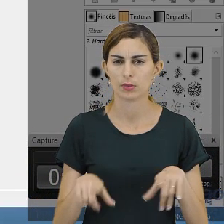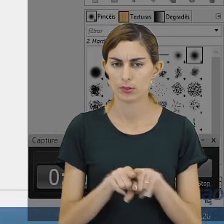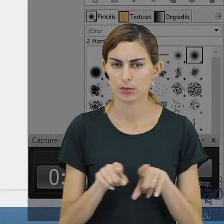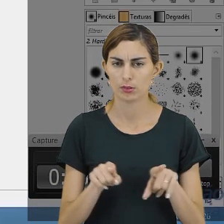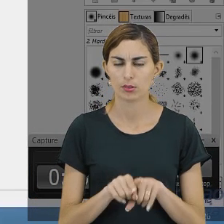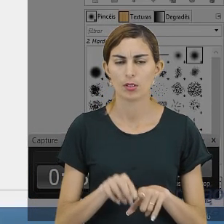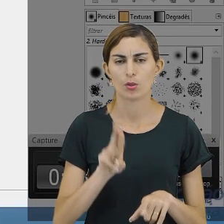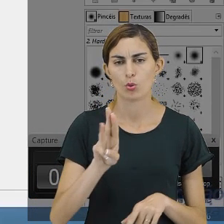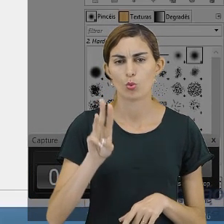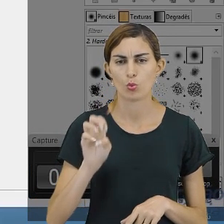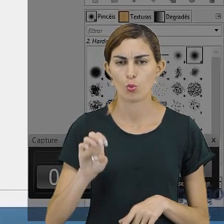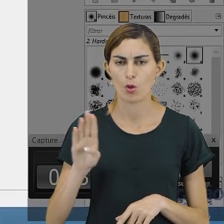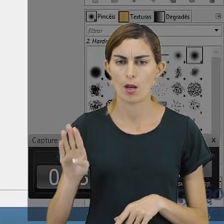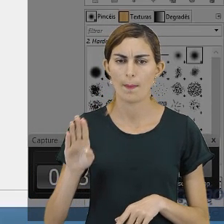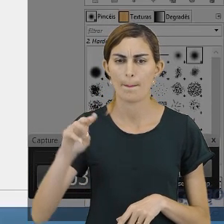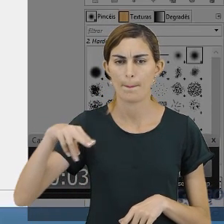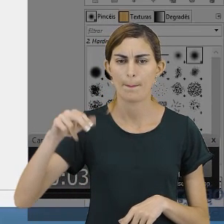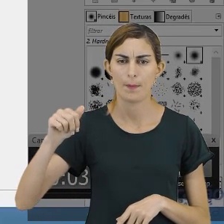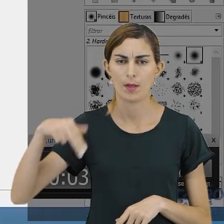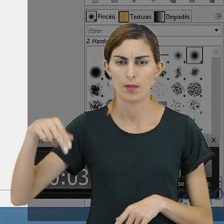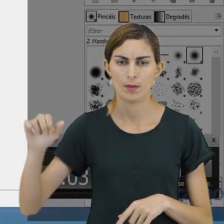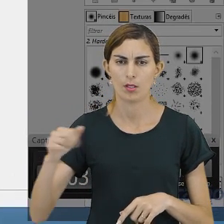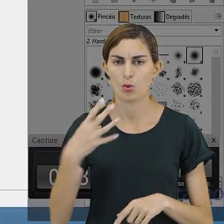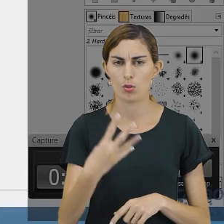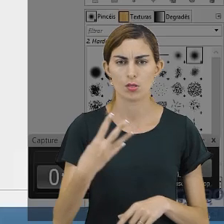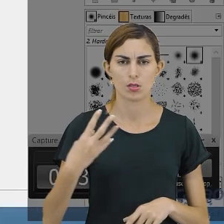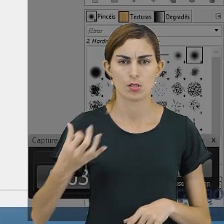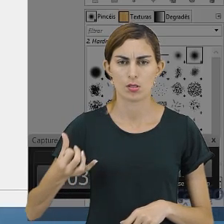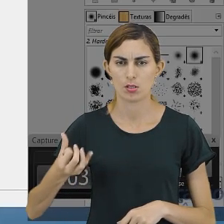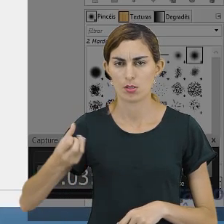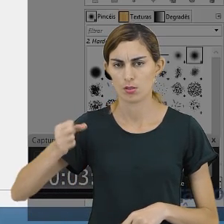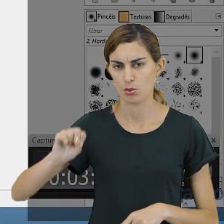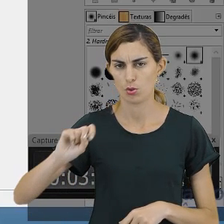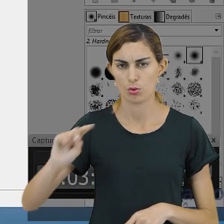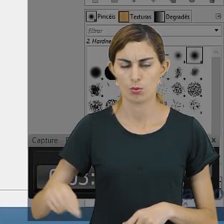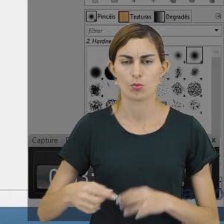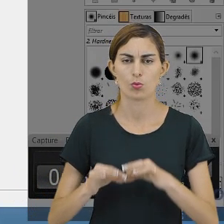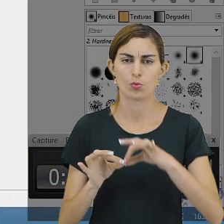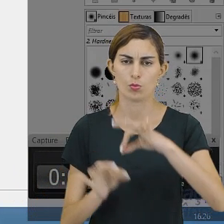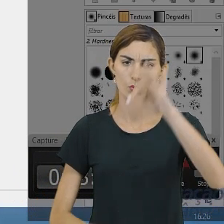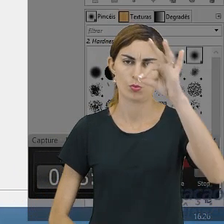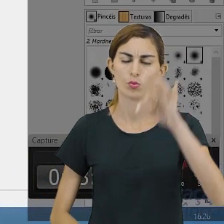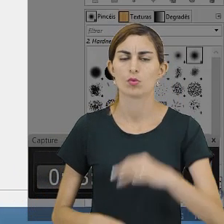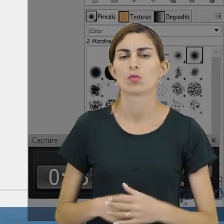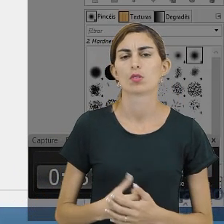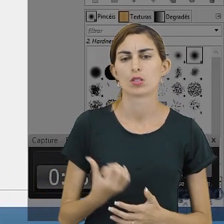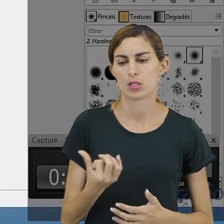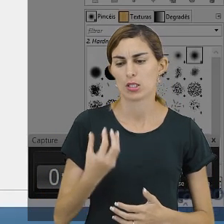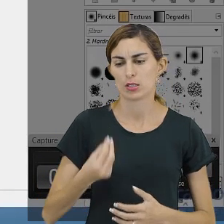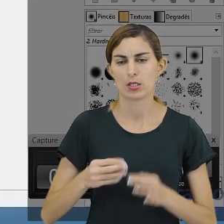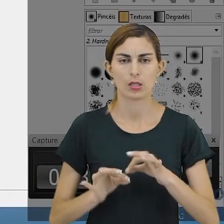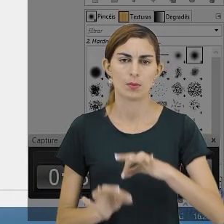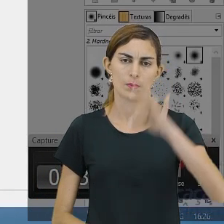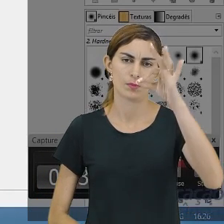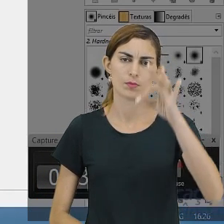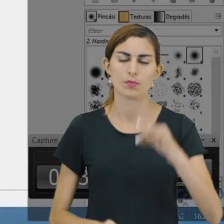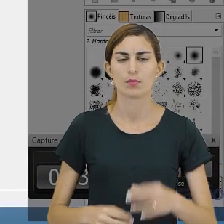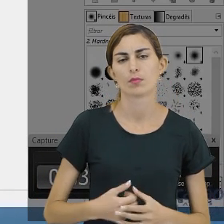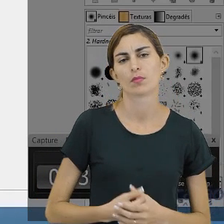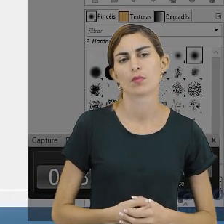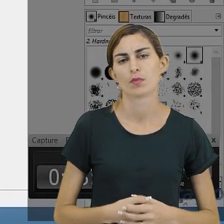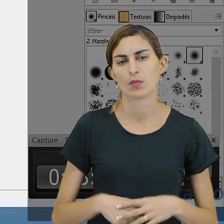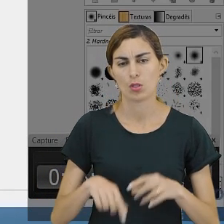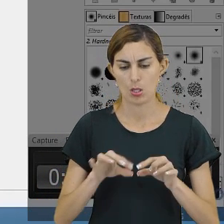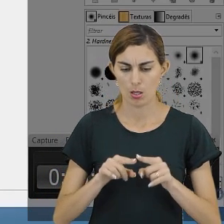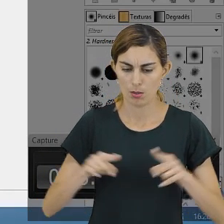inclusive ele tem aqui o Web Banner Common, 468 por 60 pixels de altura. Então, caso você não queira preencher